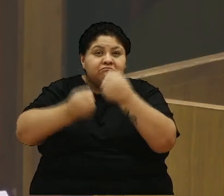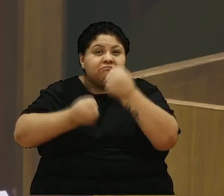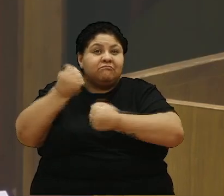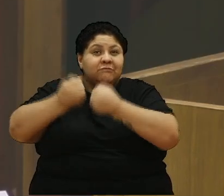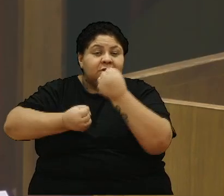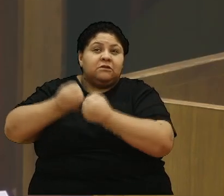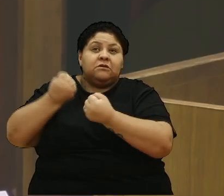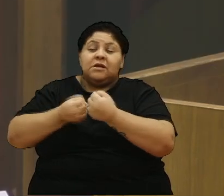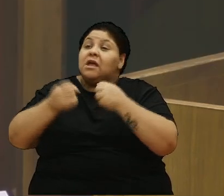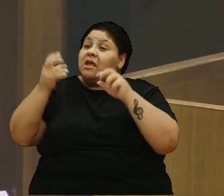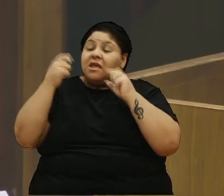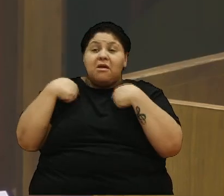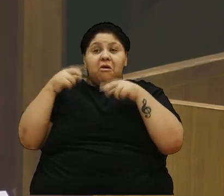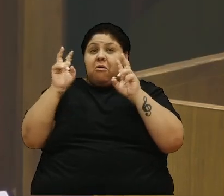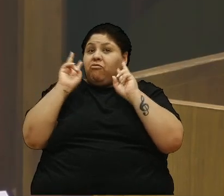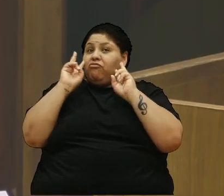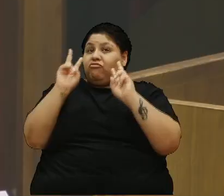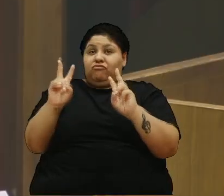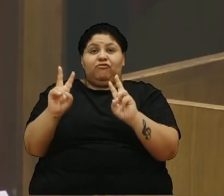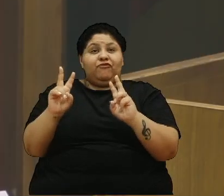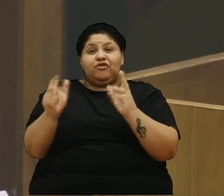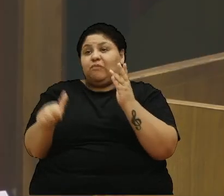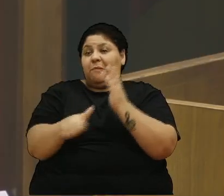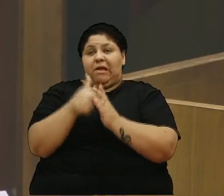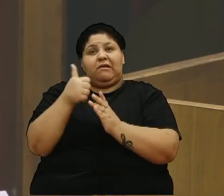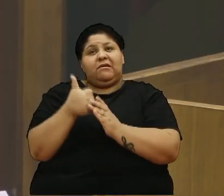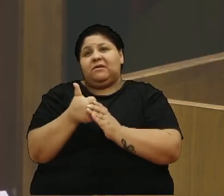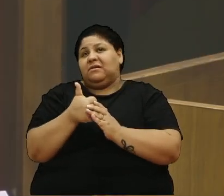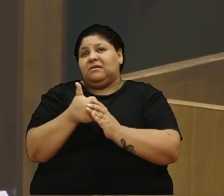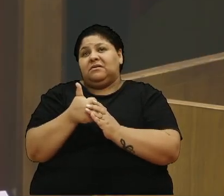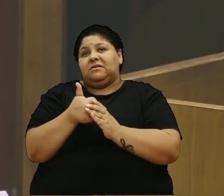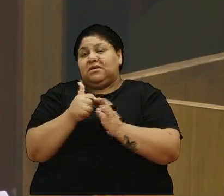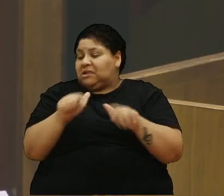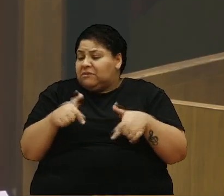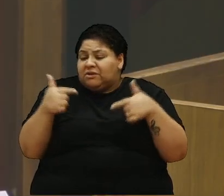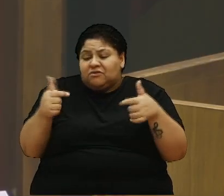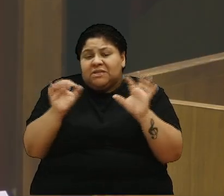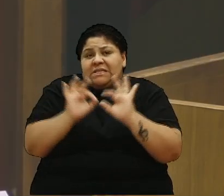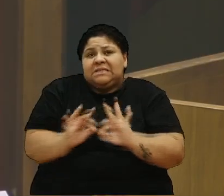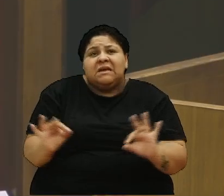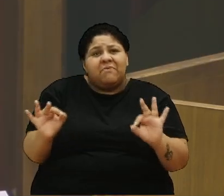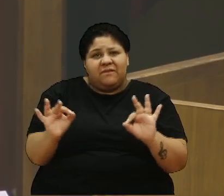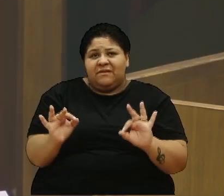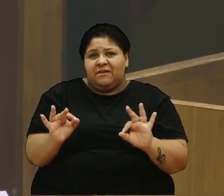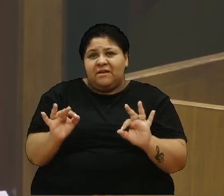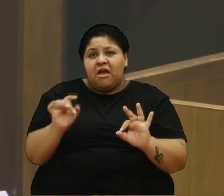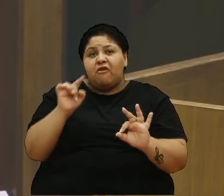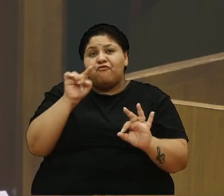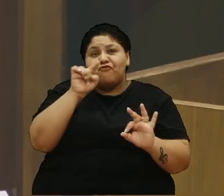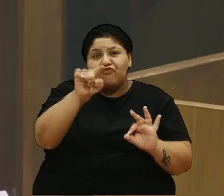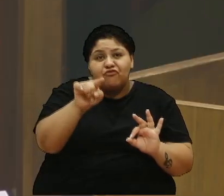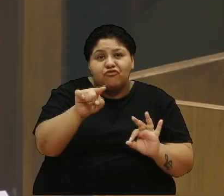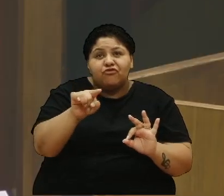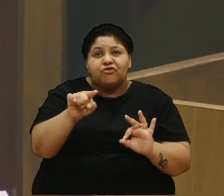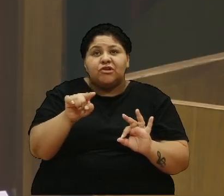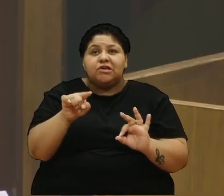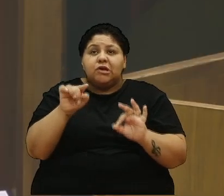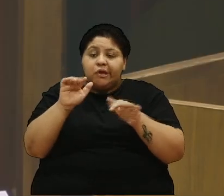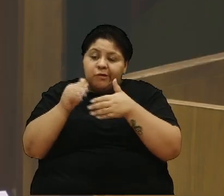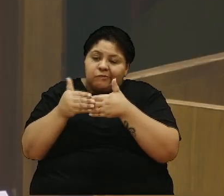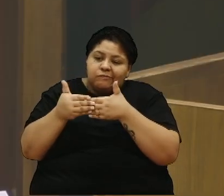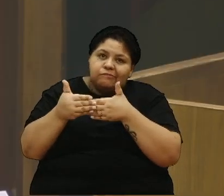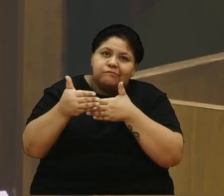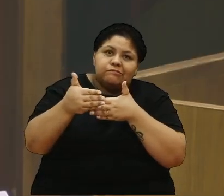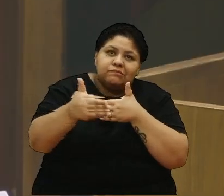E eu não vejo um sinal de melhora. São medidas simples. É você dar a tempestividade do